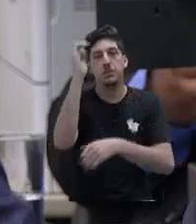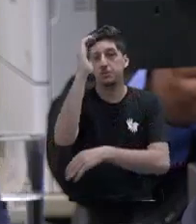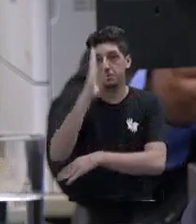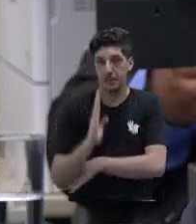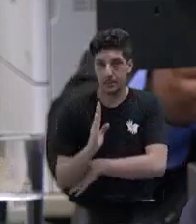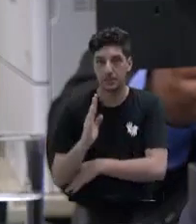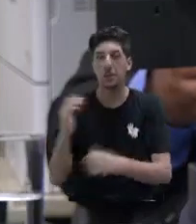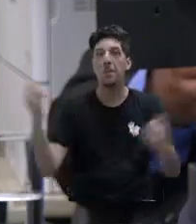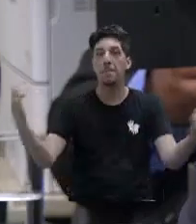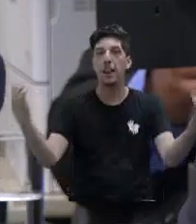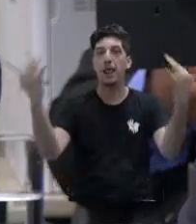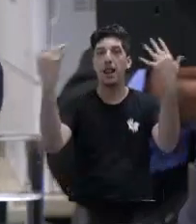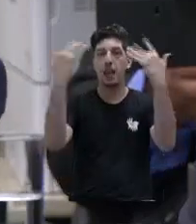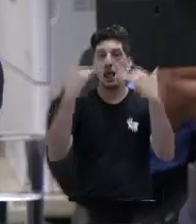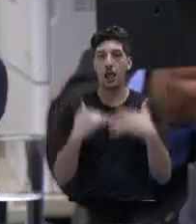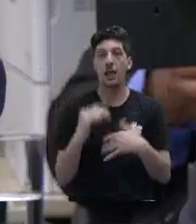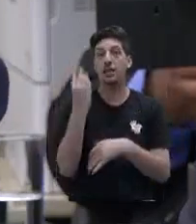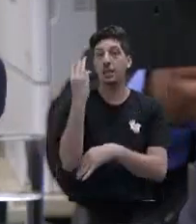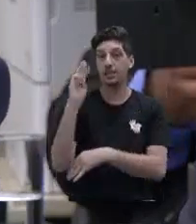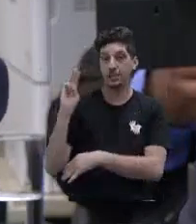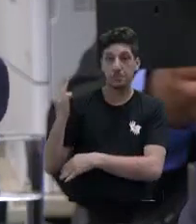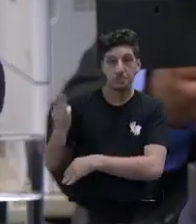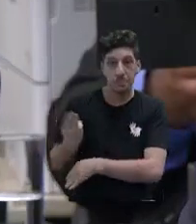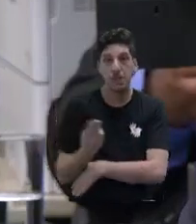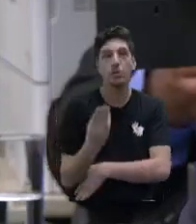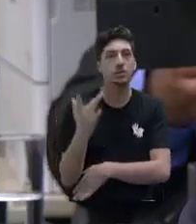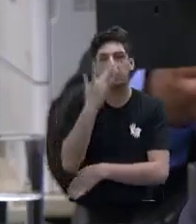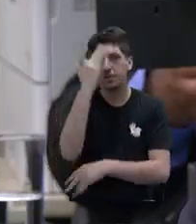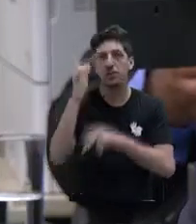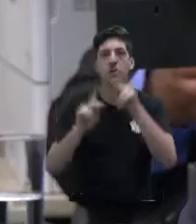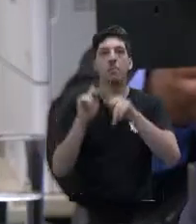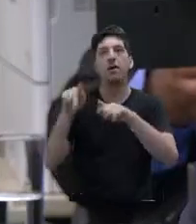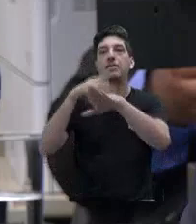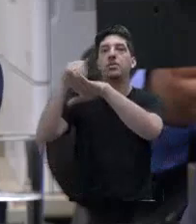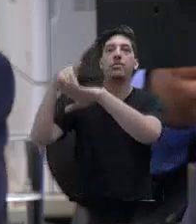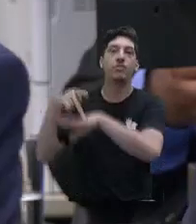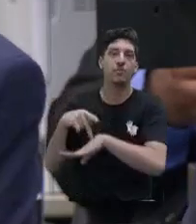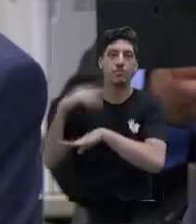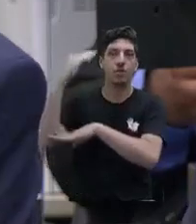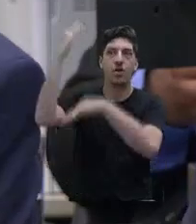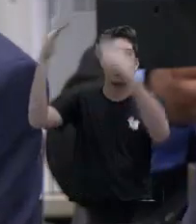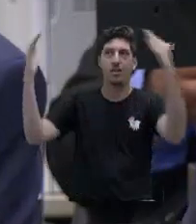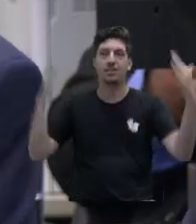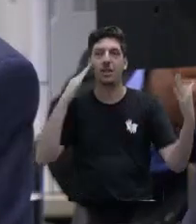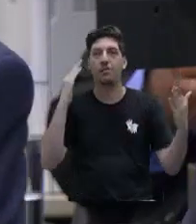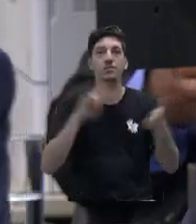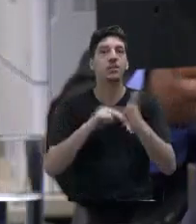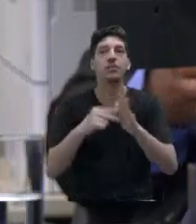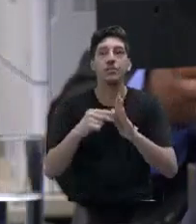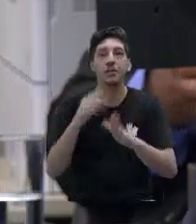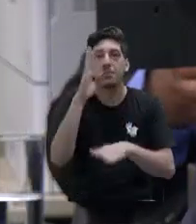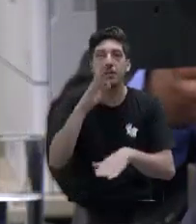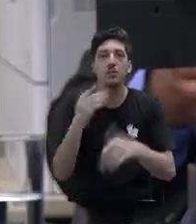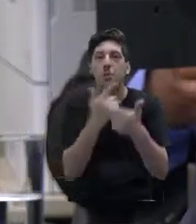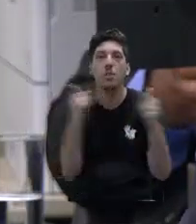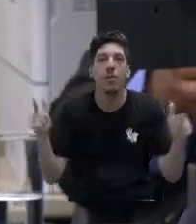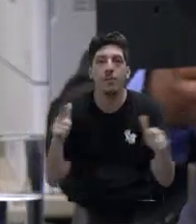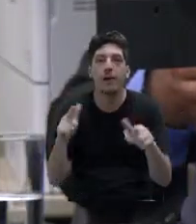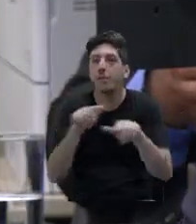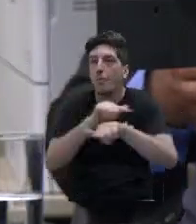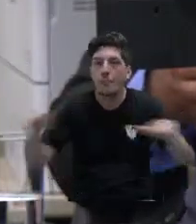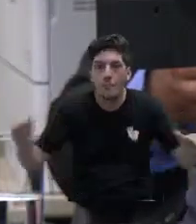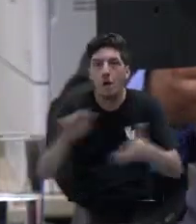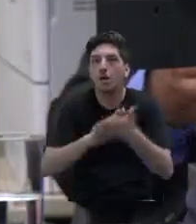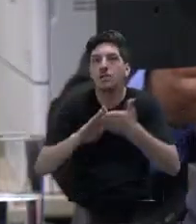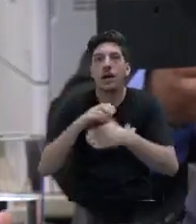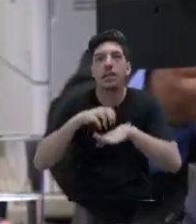o Brasil recebeu 3 milhões de turistas vindo de fora. Ou seja, nós não temos turismo no país. Falar que o Brasil